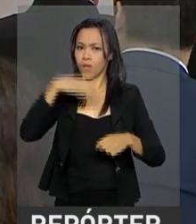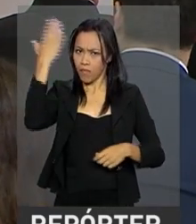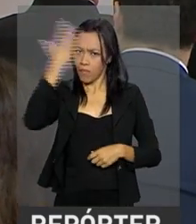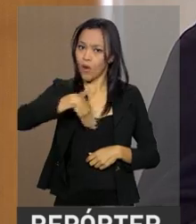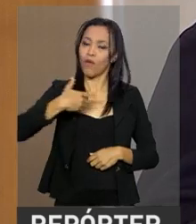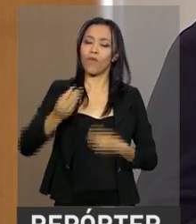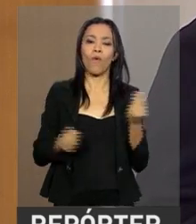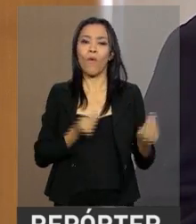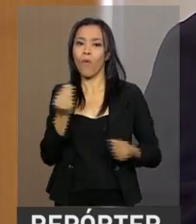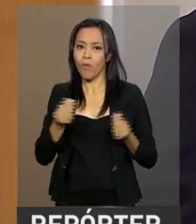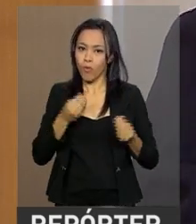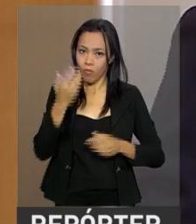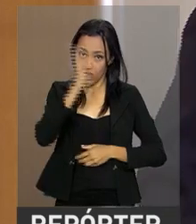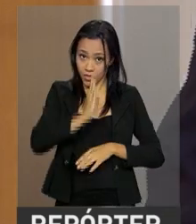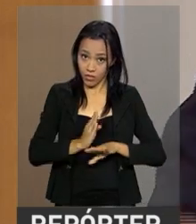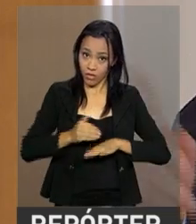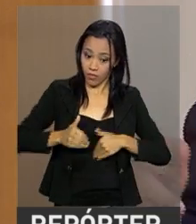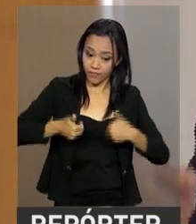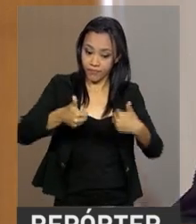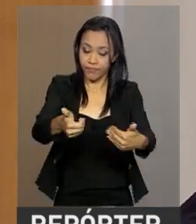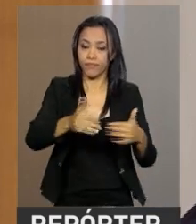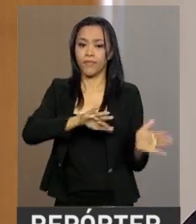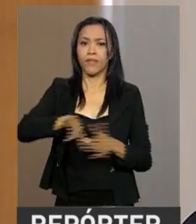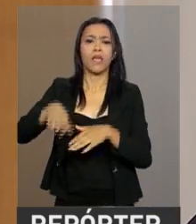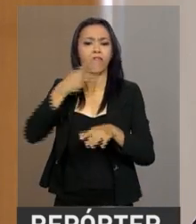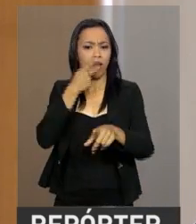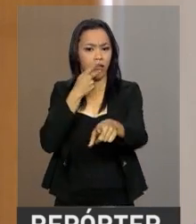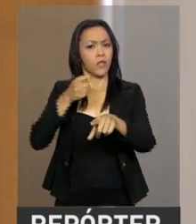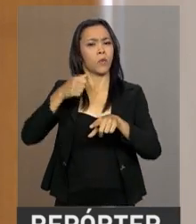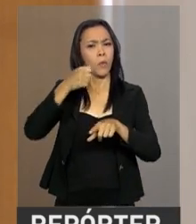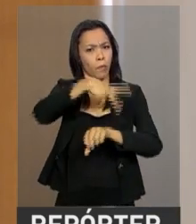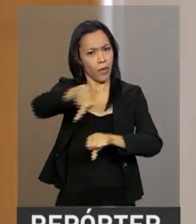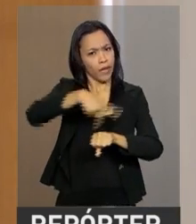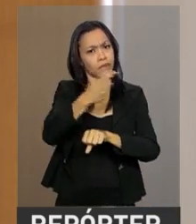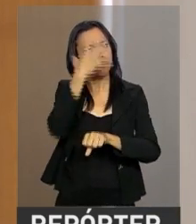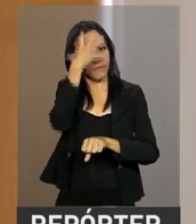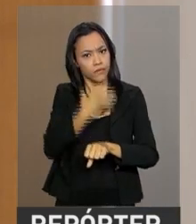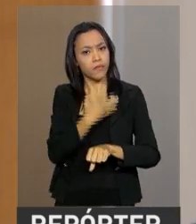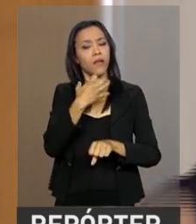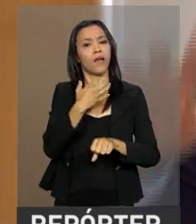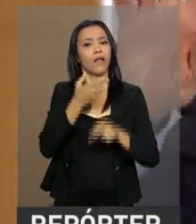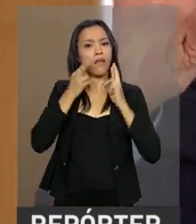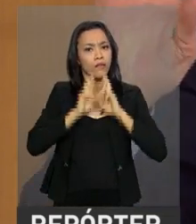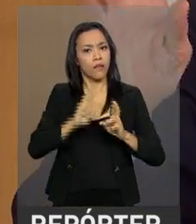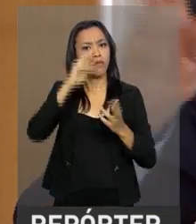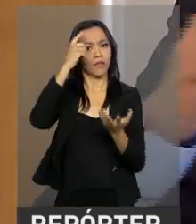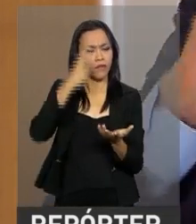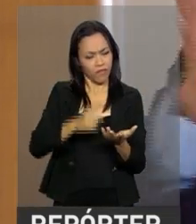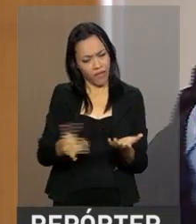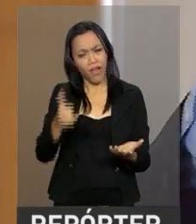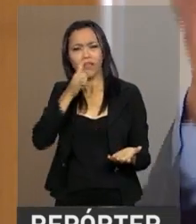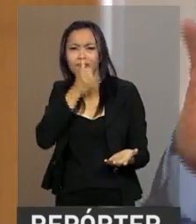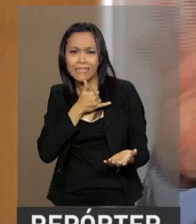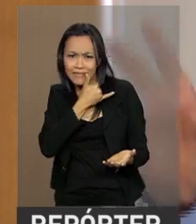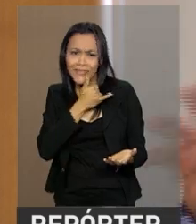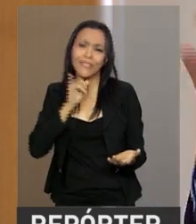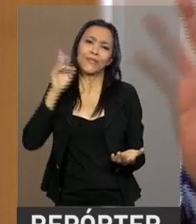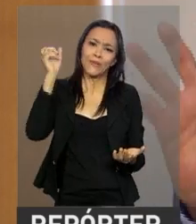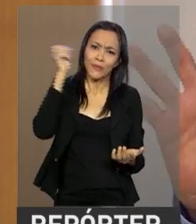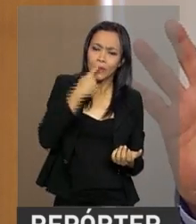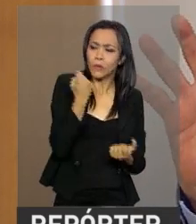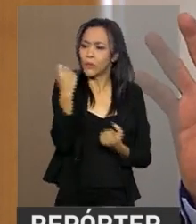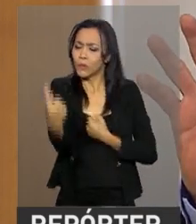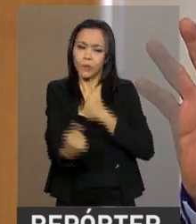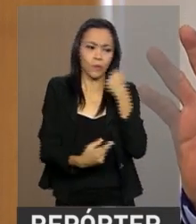do país. O Brasil é um país sério, um país que leva a sério as contas públicas, né? Haverá sacrifício? É possível, uma ou